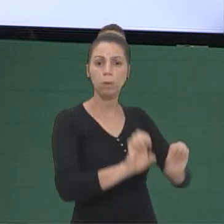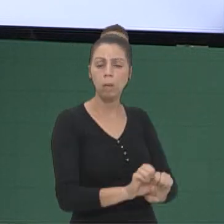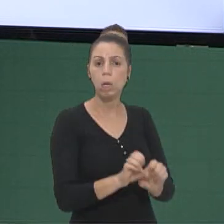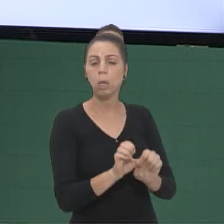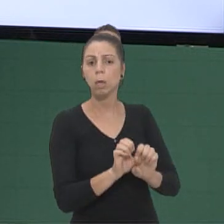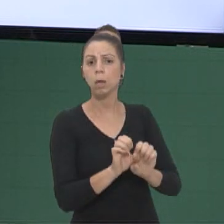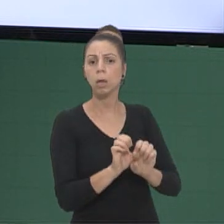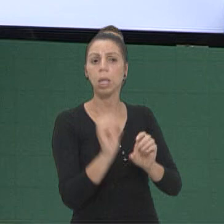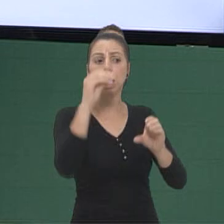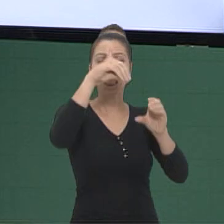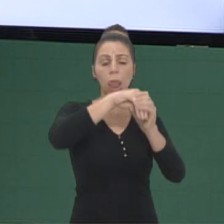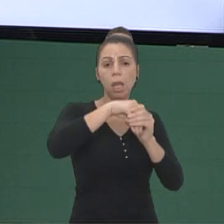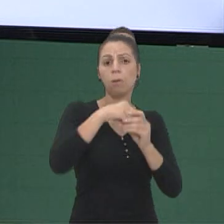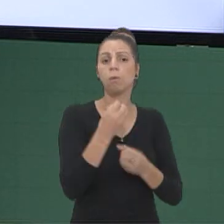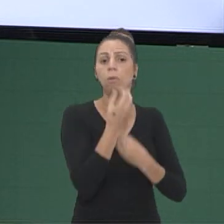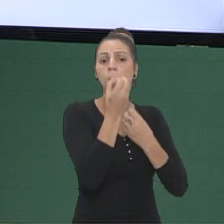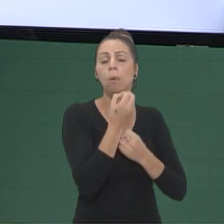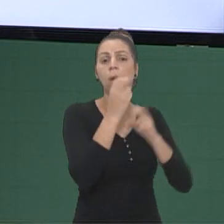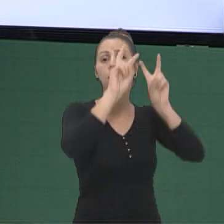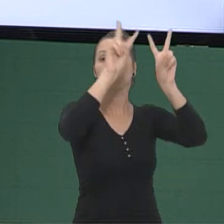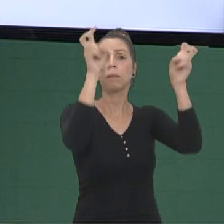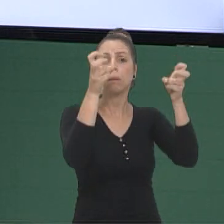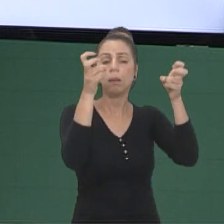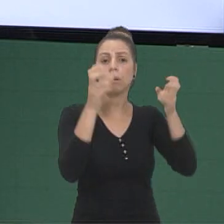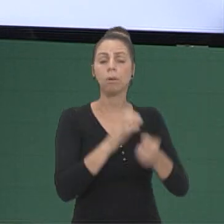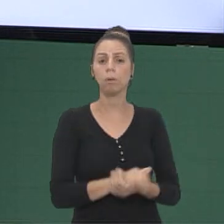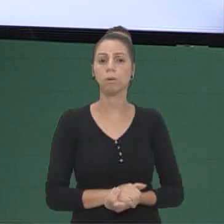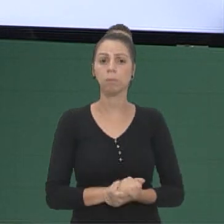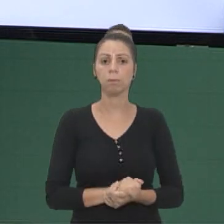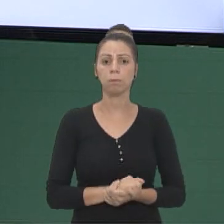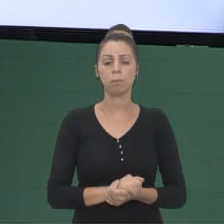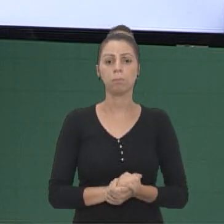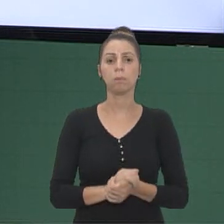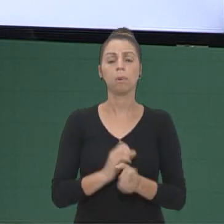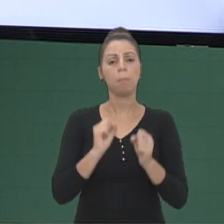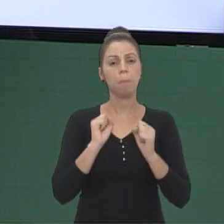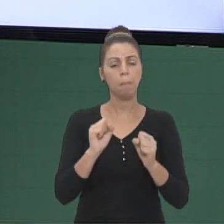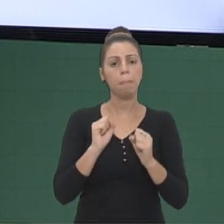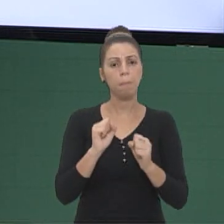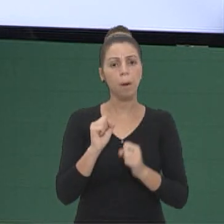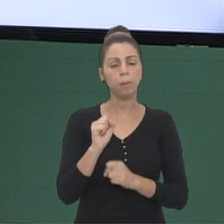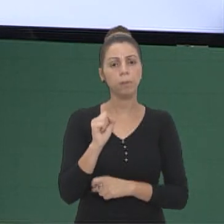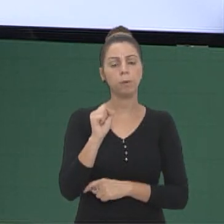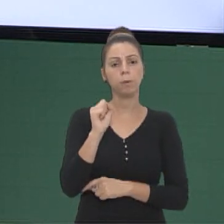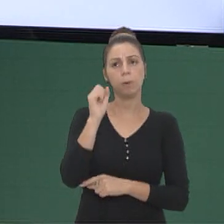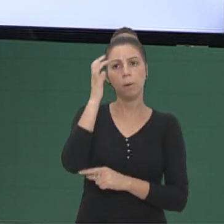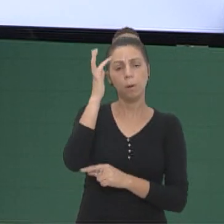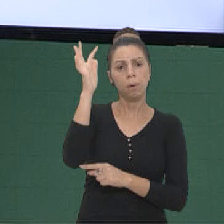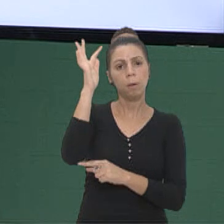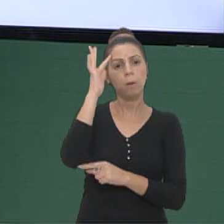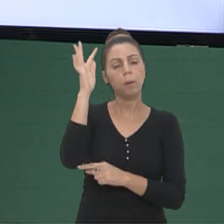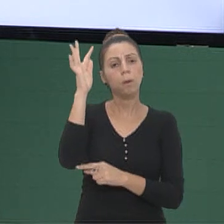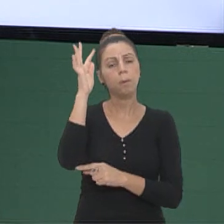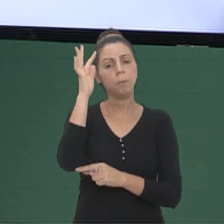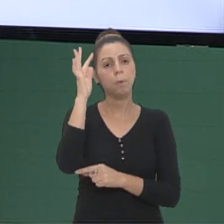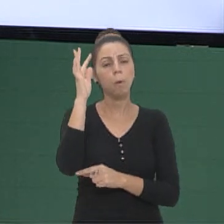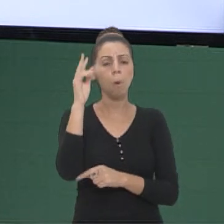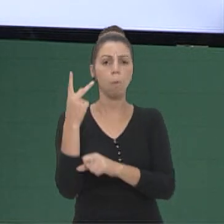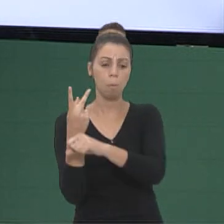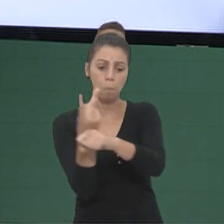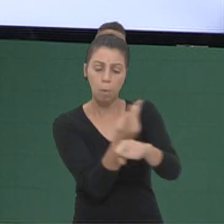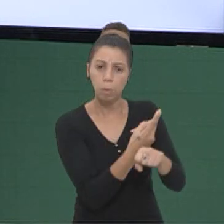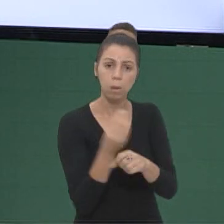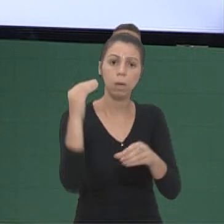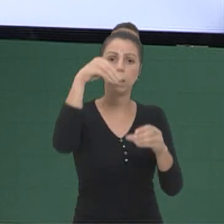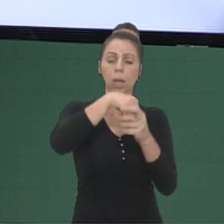possíveis dentro de um poema? Vocês podem até buscar um pouquinho a referência, a reflexão sobre a definição do dicionário, o que era poema